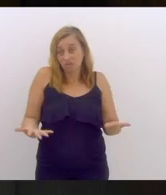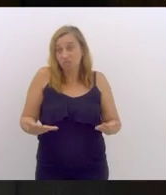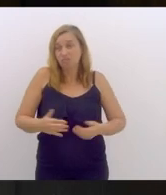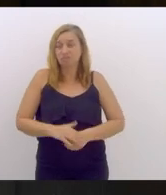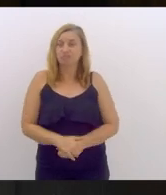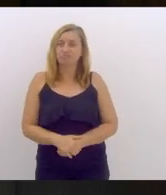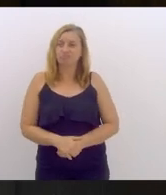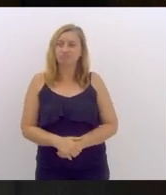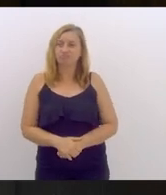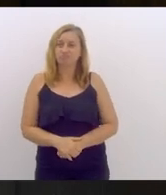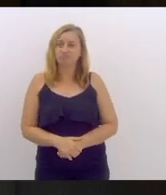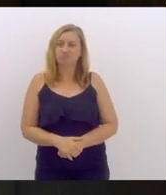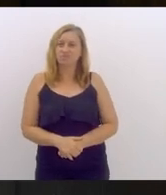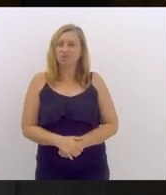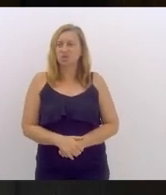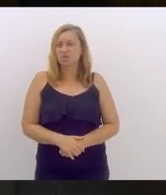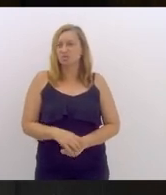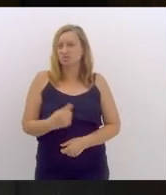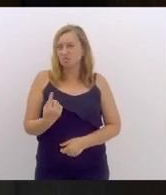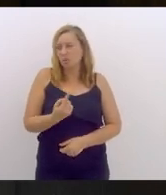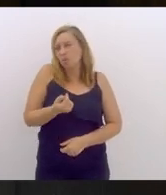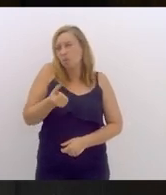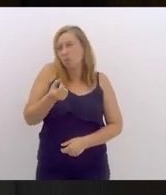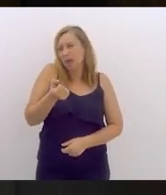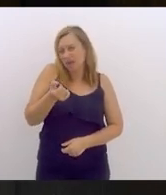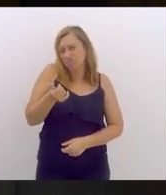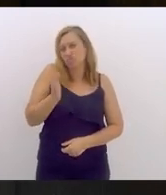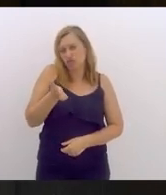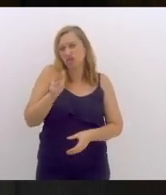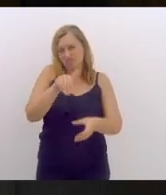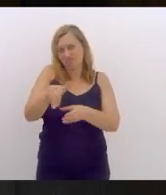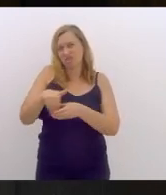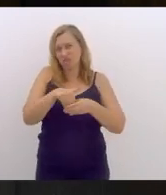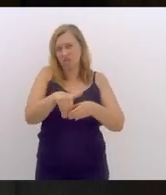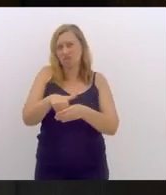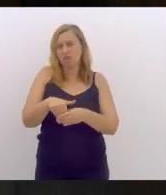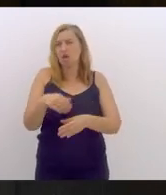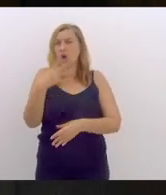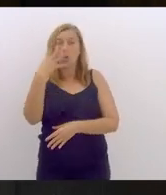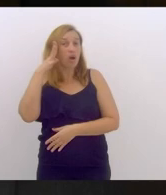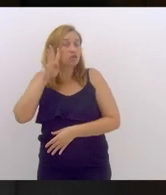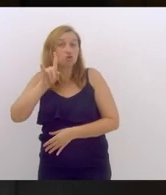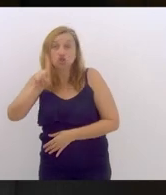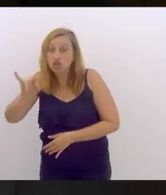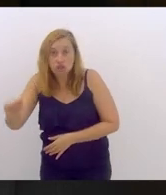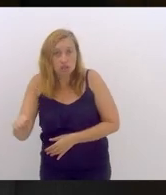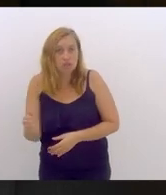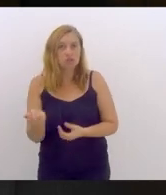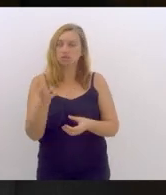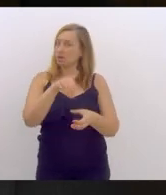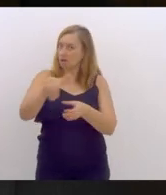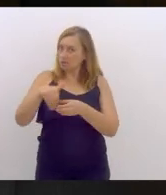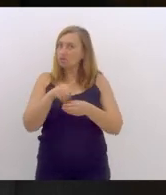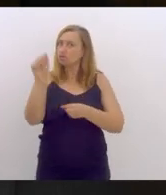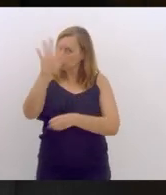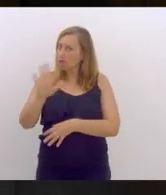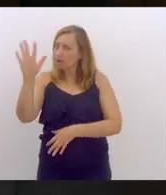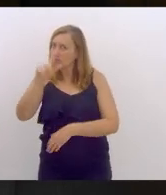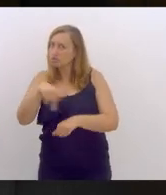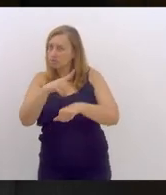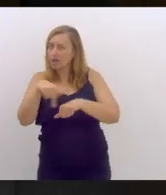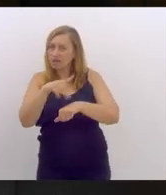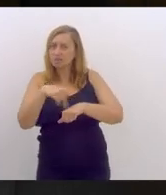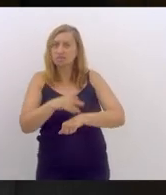estamos às vésperas de eleições a quatro dias das eleições Gerais desse